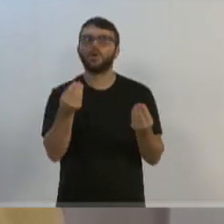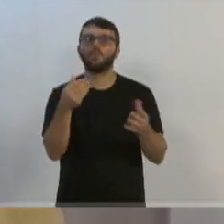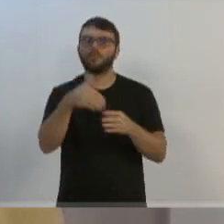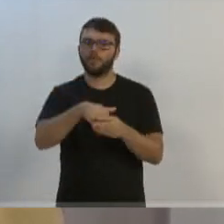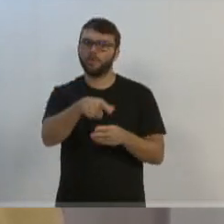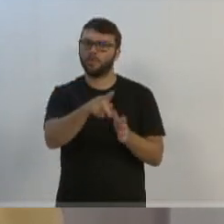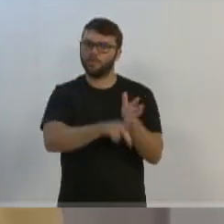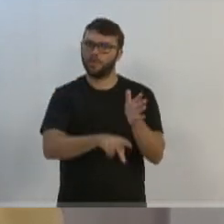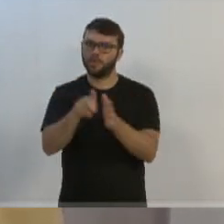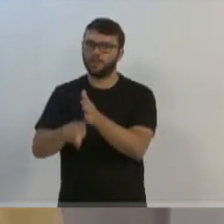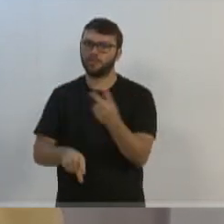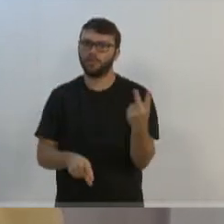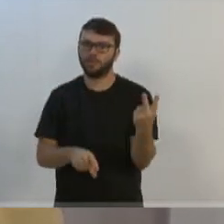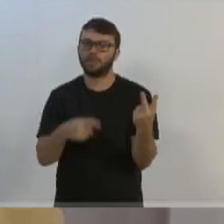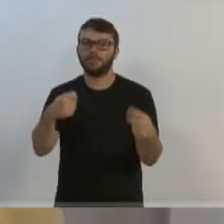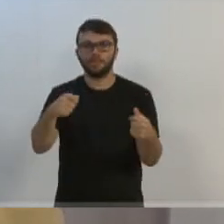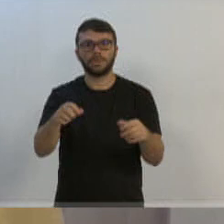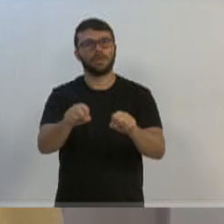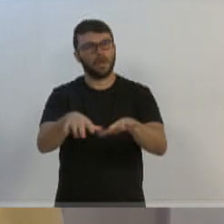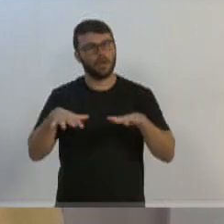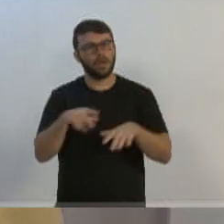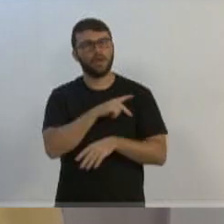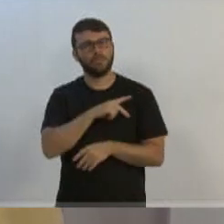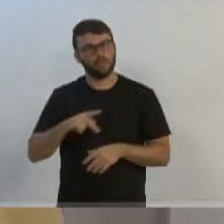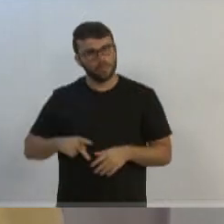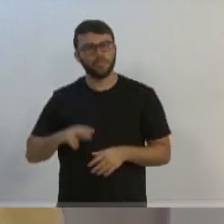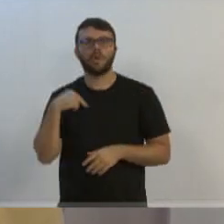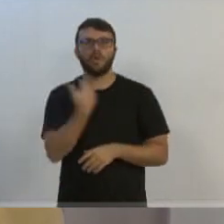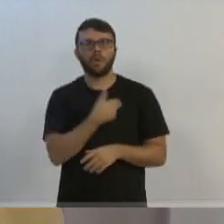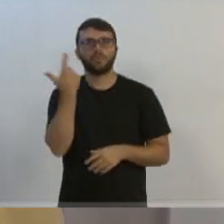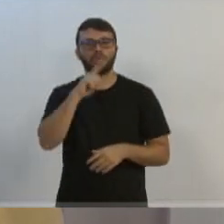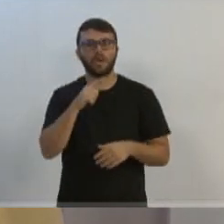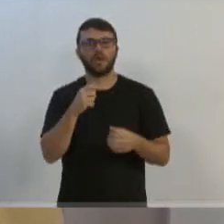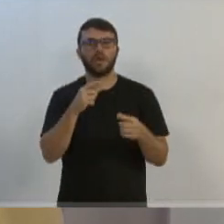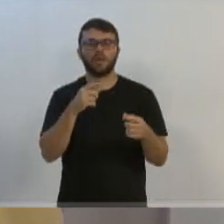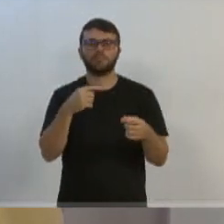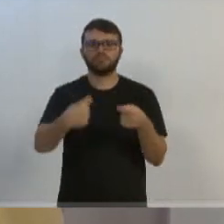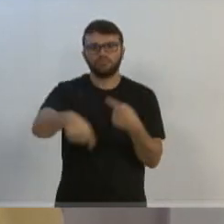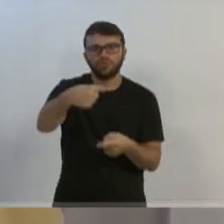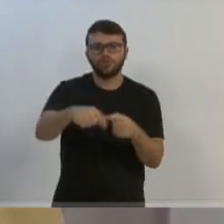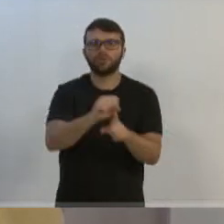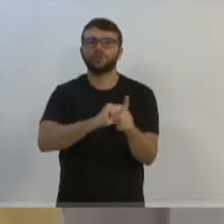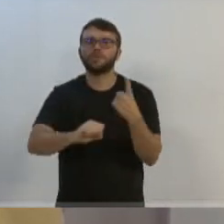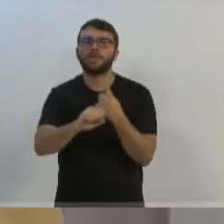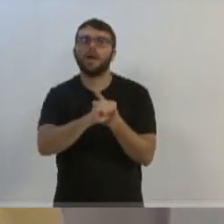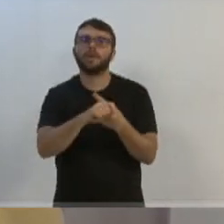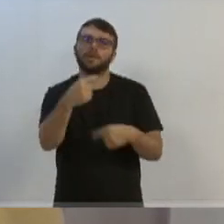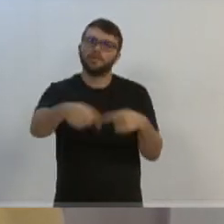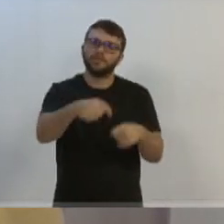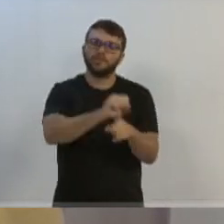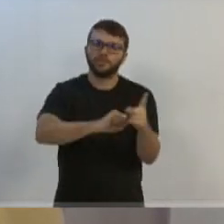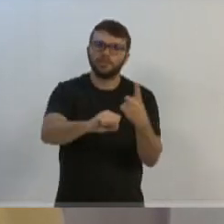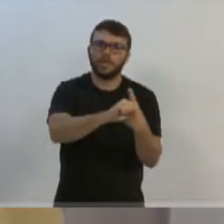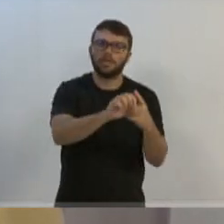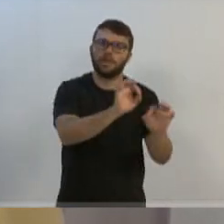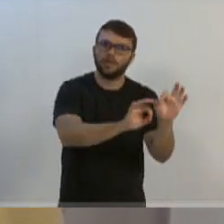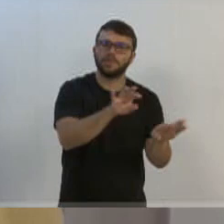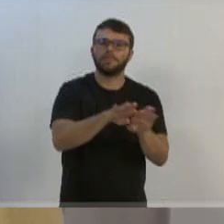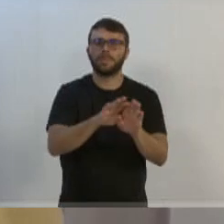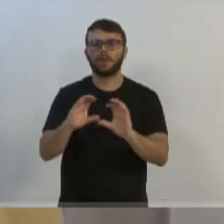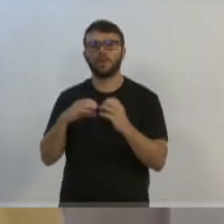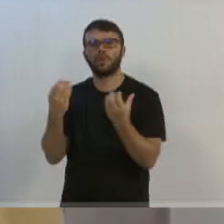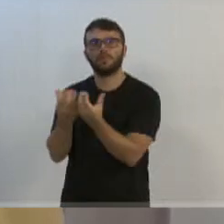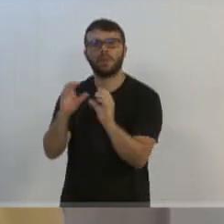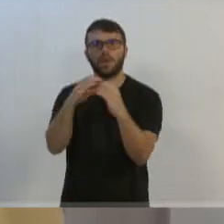entrar em pauta. Que tenha que ser feita essa audiência pública, que nós possamos conversar com a nossa sociedade, tanto a sociedade organizada quanto as comunidades que